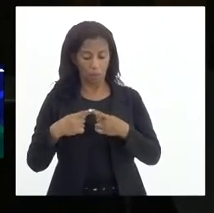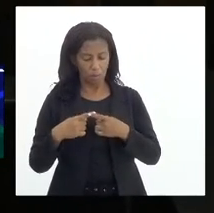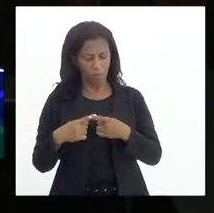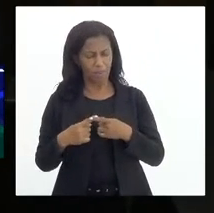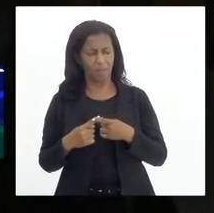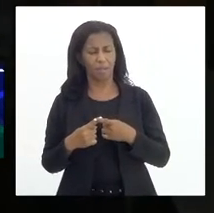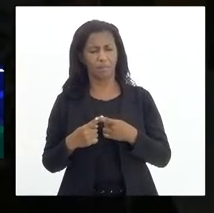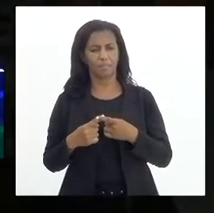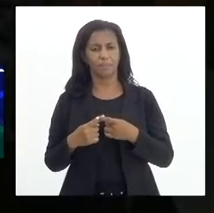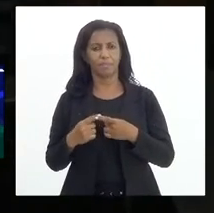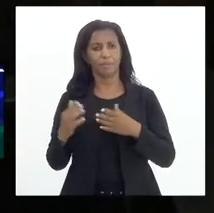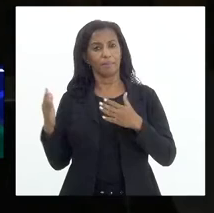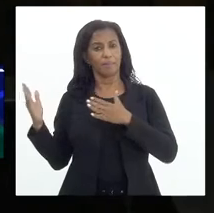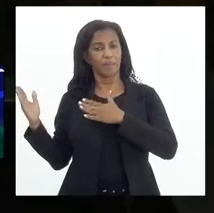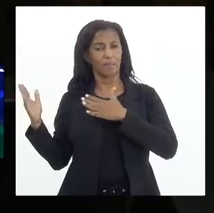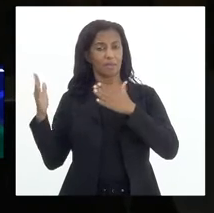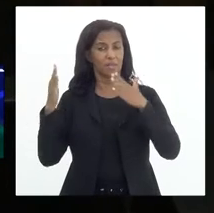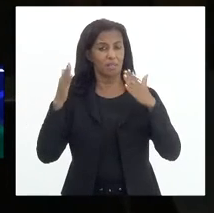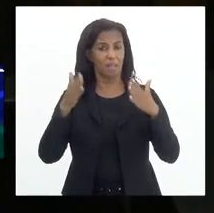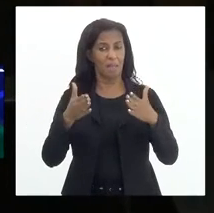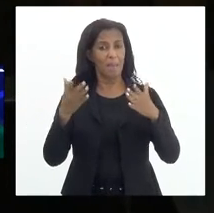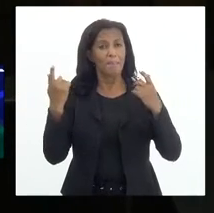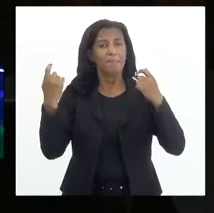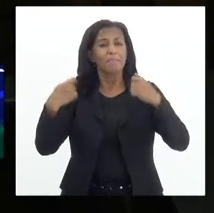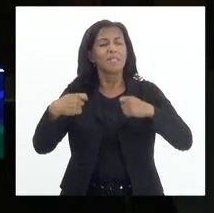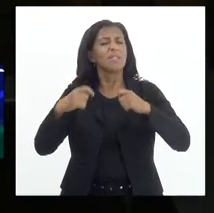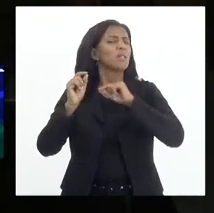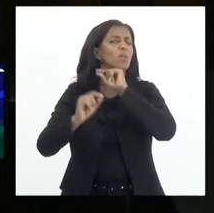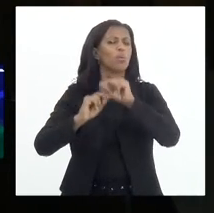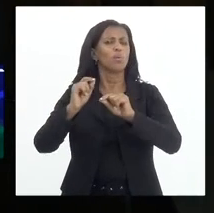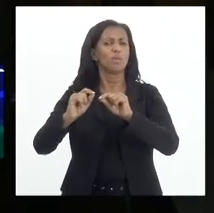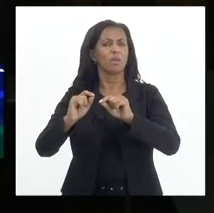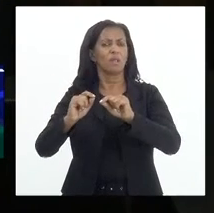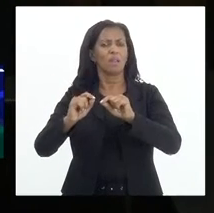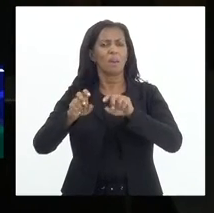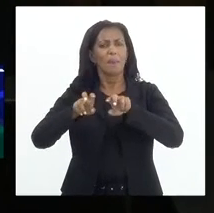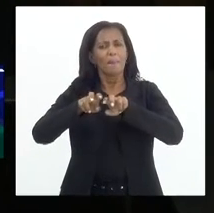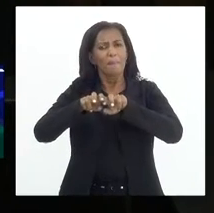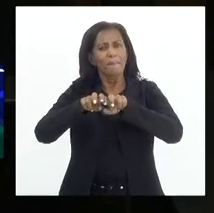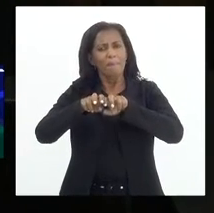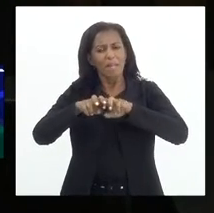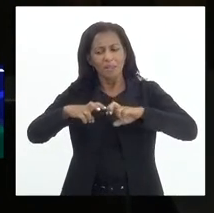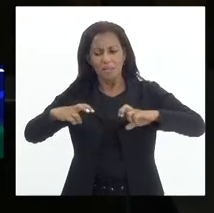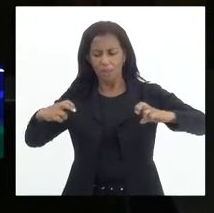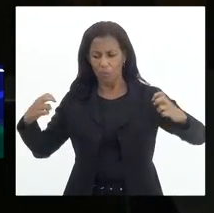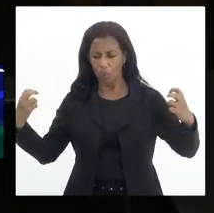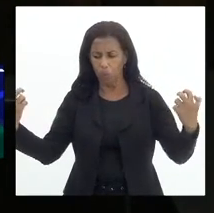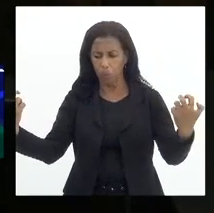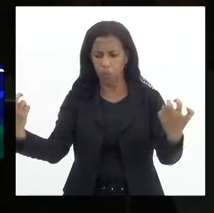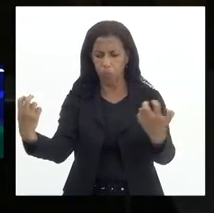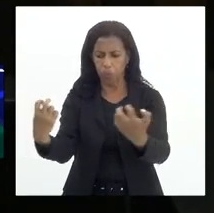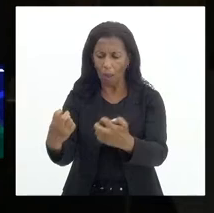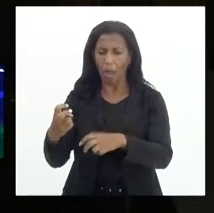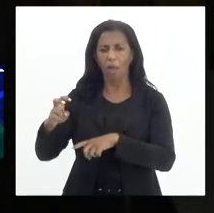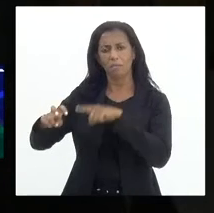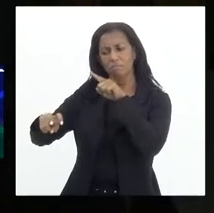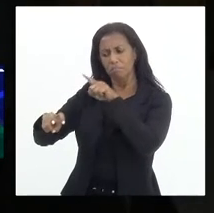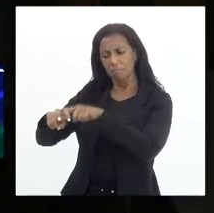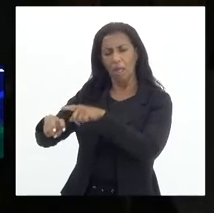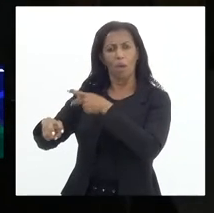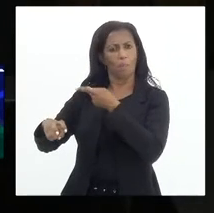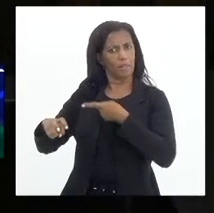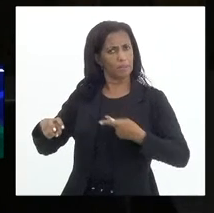termo, ter uma mesa de conversação que sentasse o presidente da